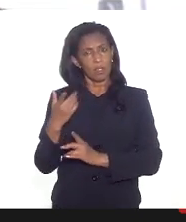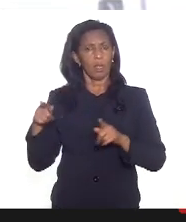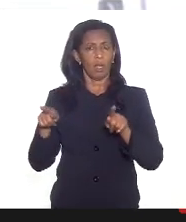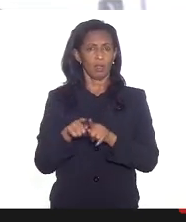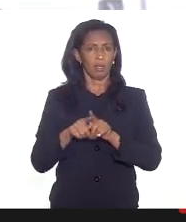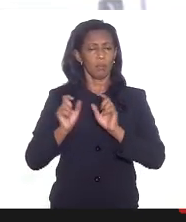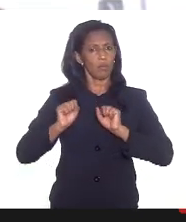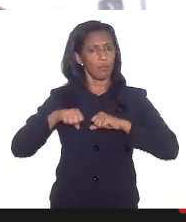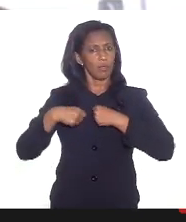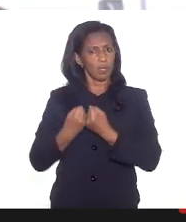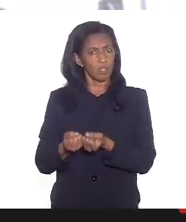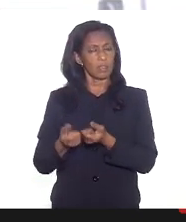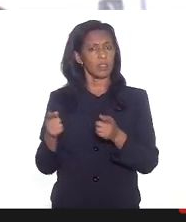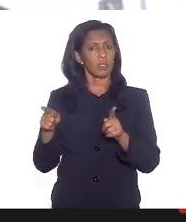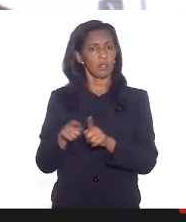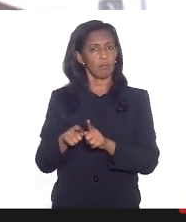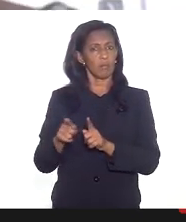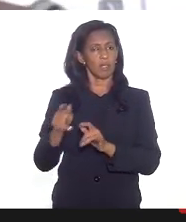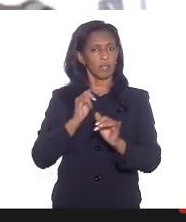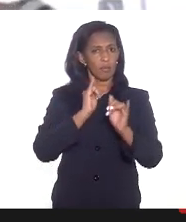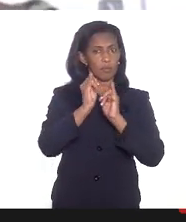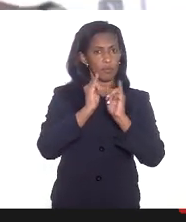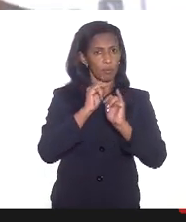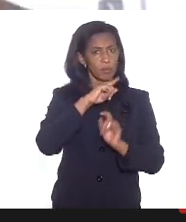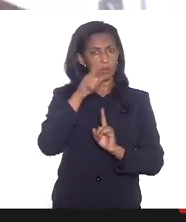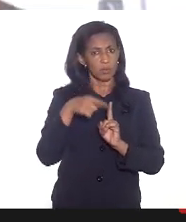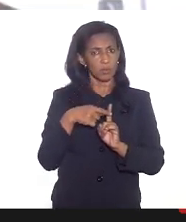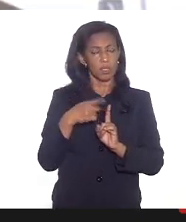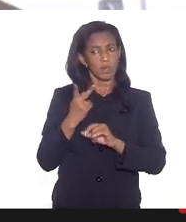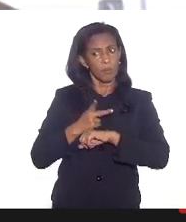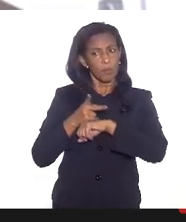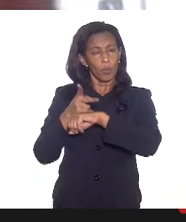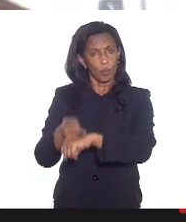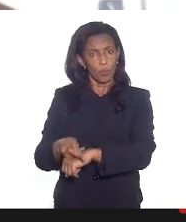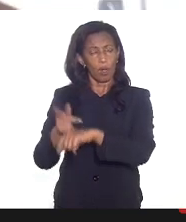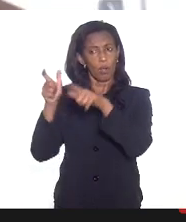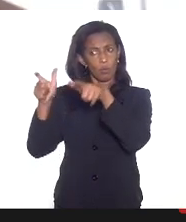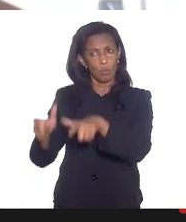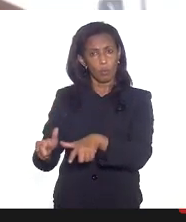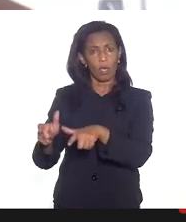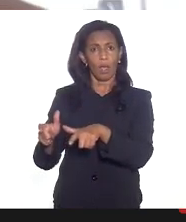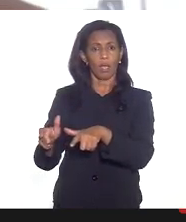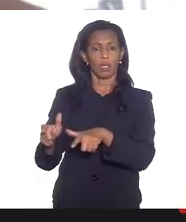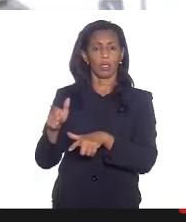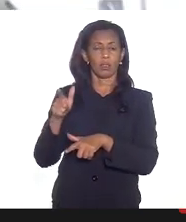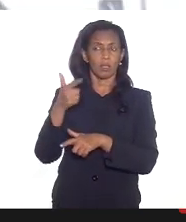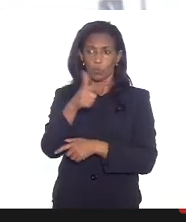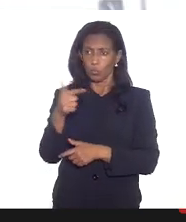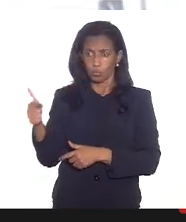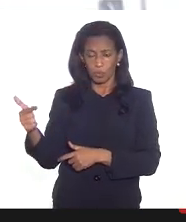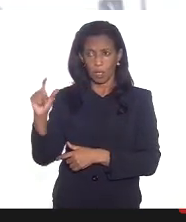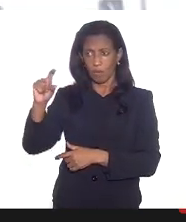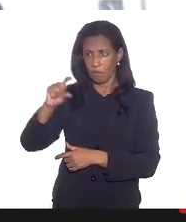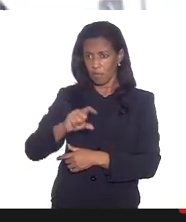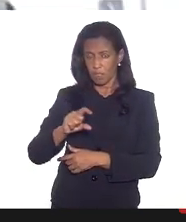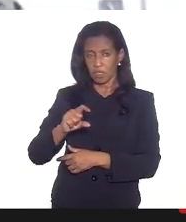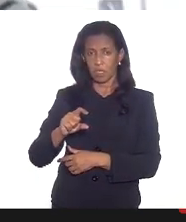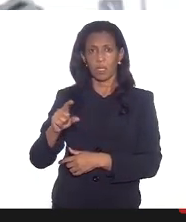rede ou fortalecer na rede essa essa possibilidade da gestante uma vez que procurou atendimento procurou imunização não havendo